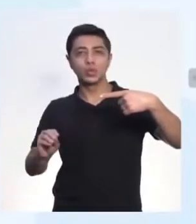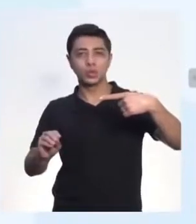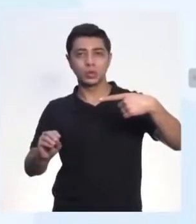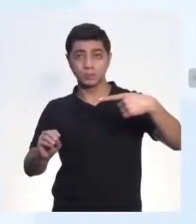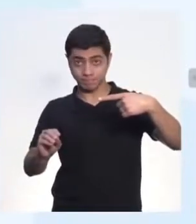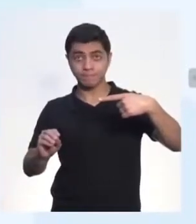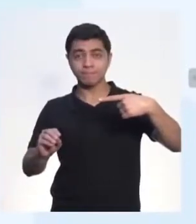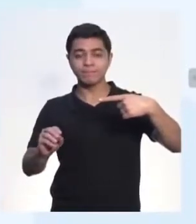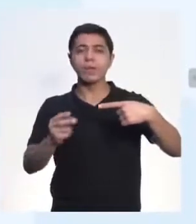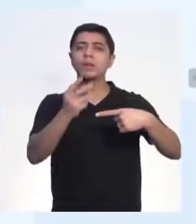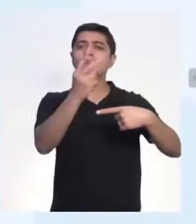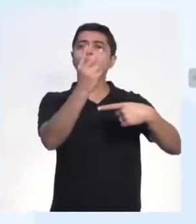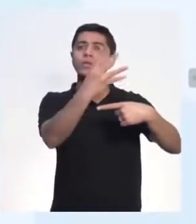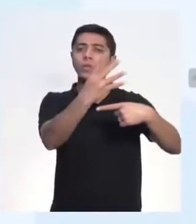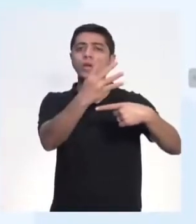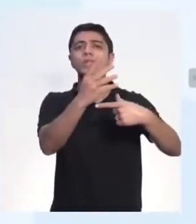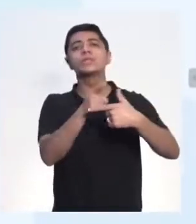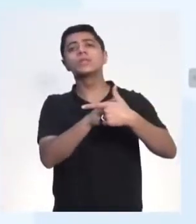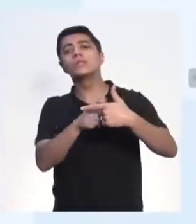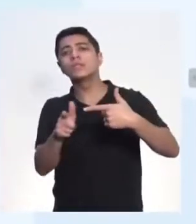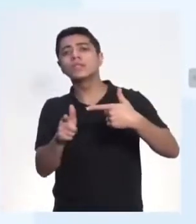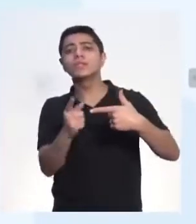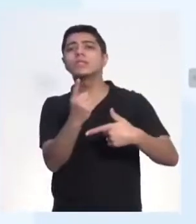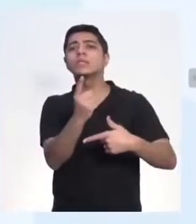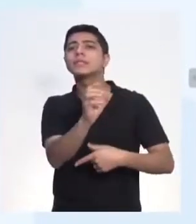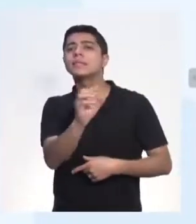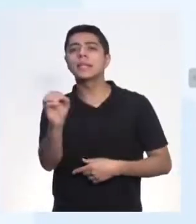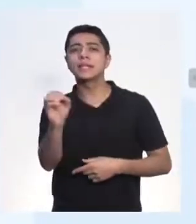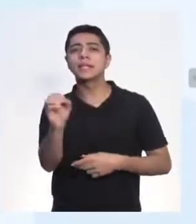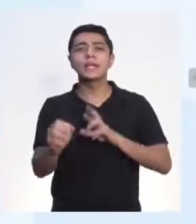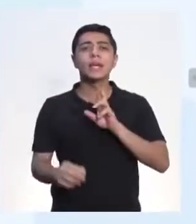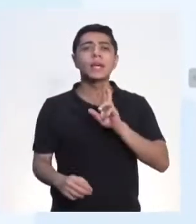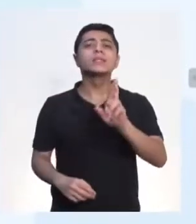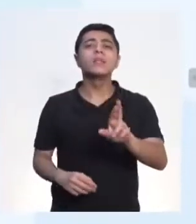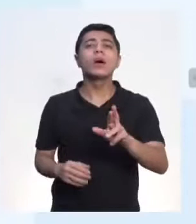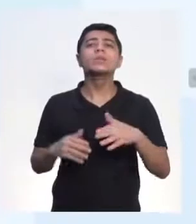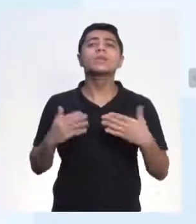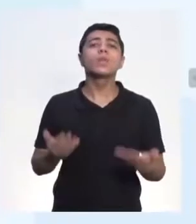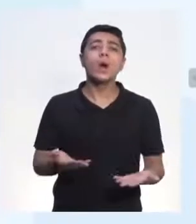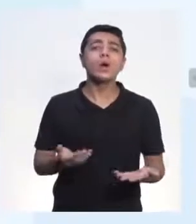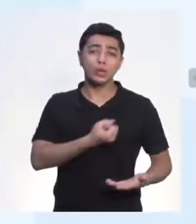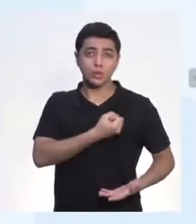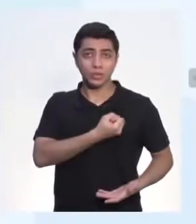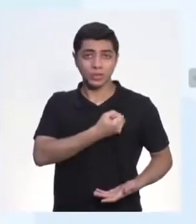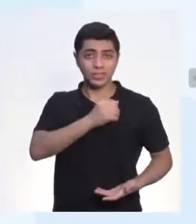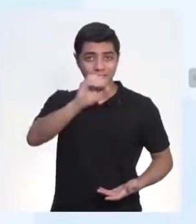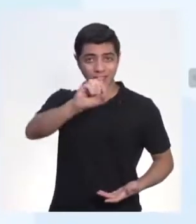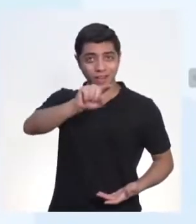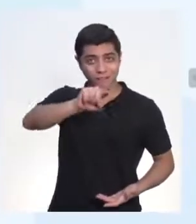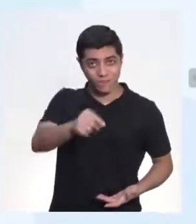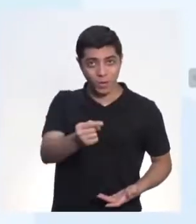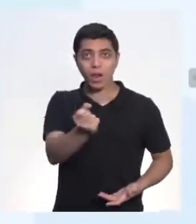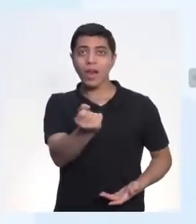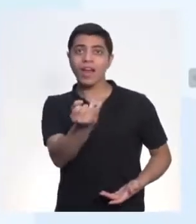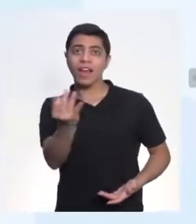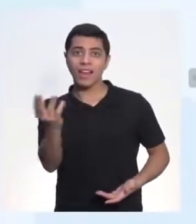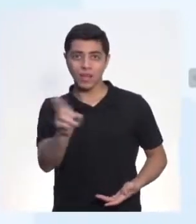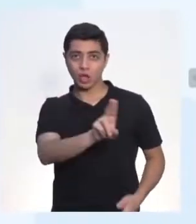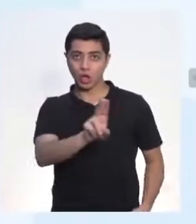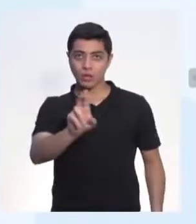Dividindo 24 por 100, nós chegamos na representação decimal, que também é lida como o Jonas